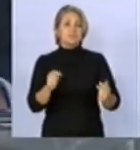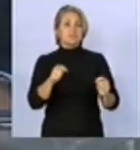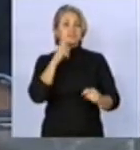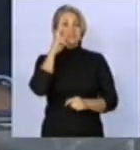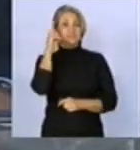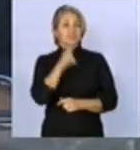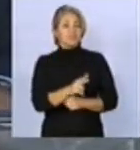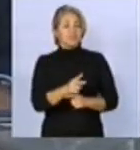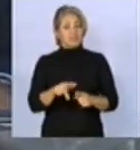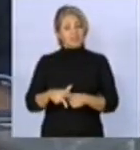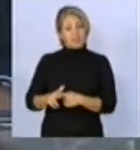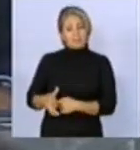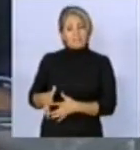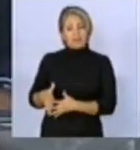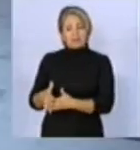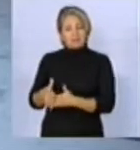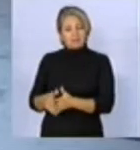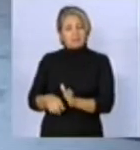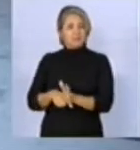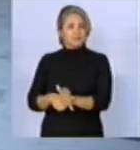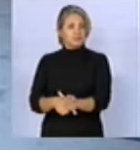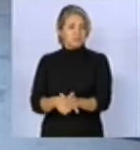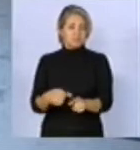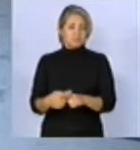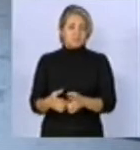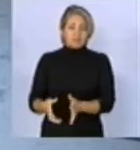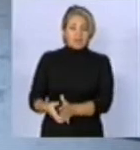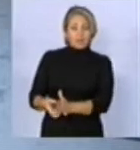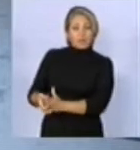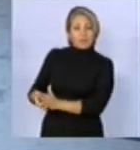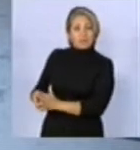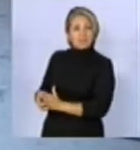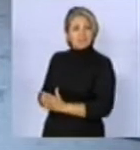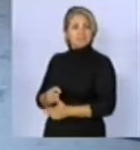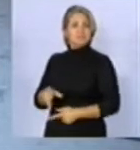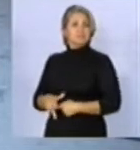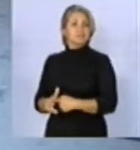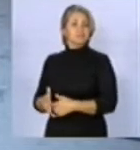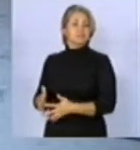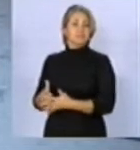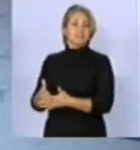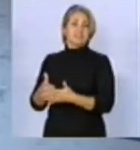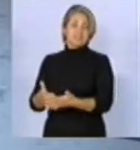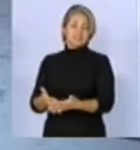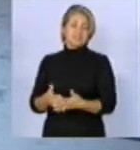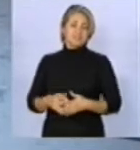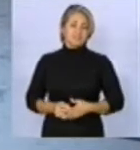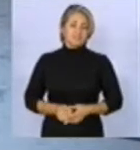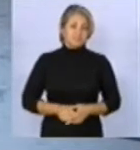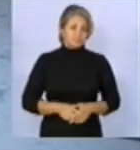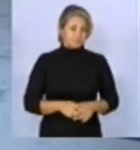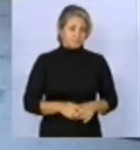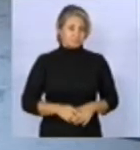que se ver que as máquinas contribuíram muito com isso a colheita mecanizada o PIB